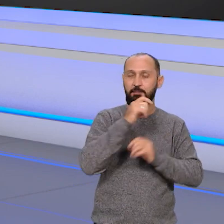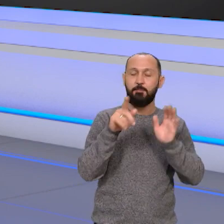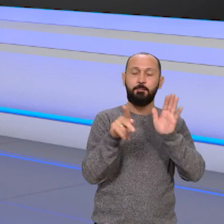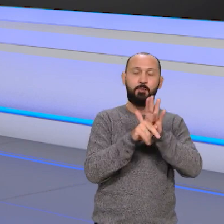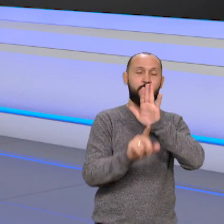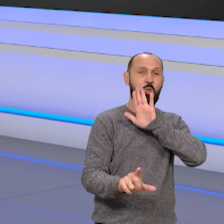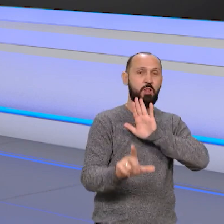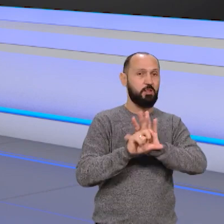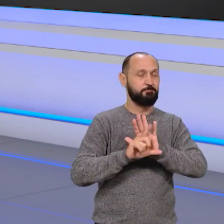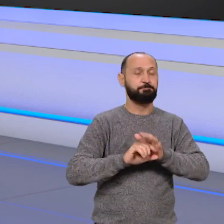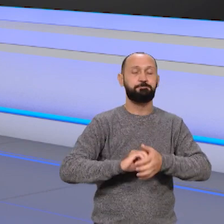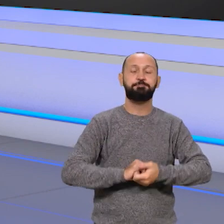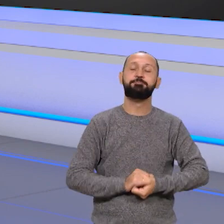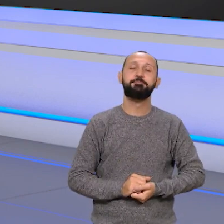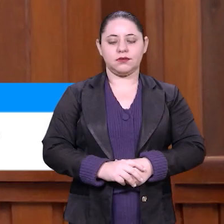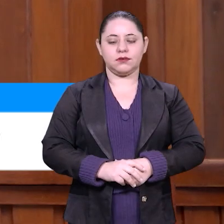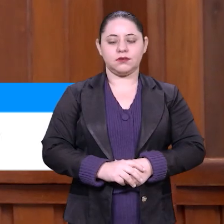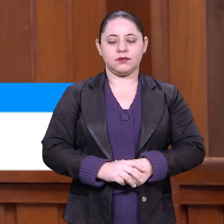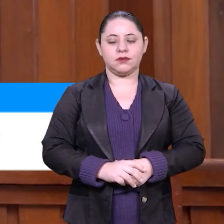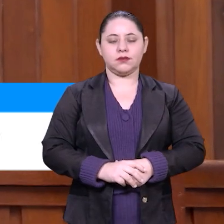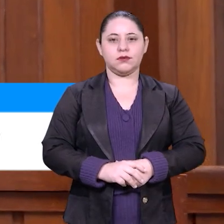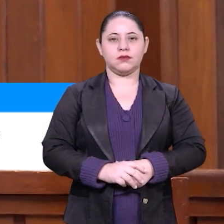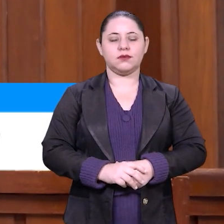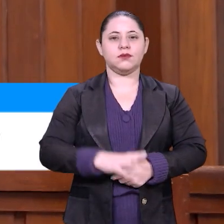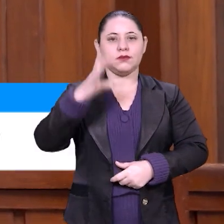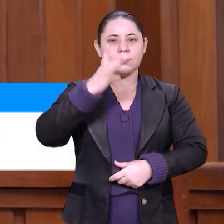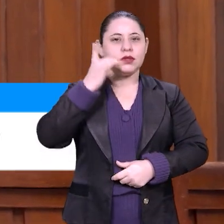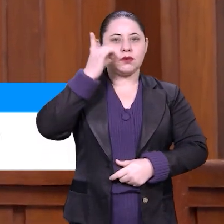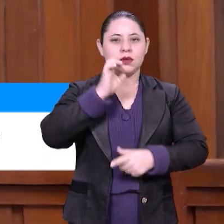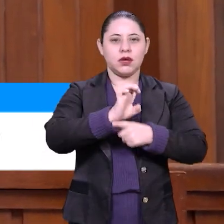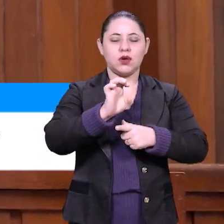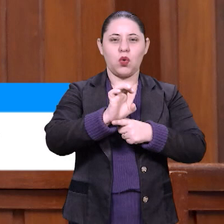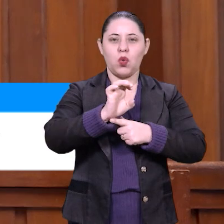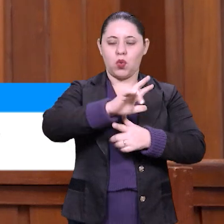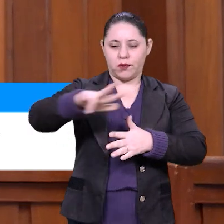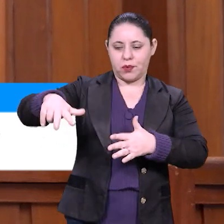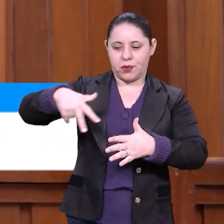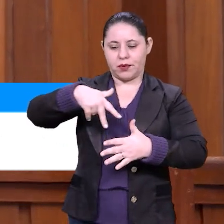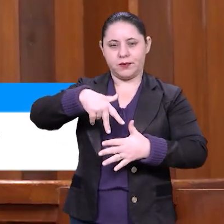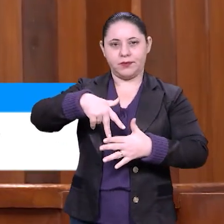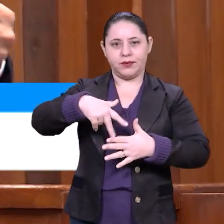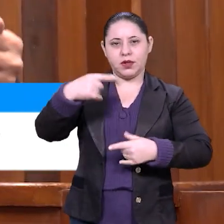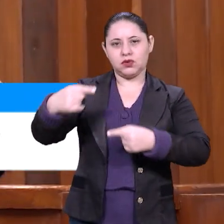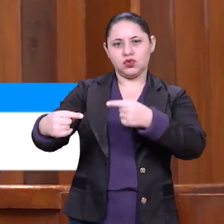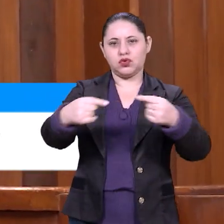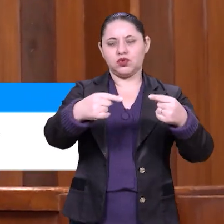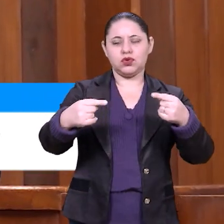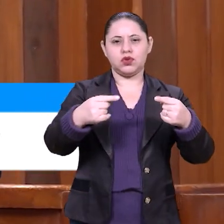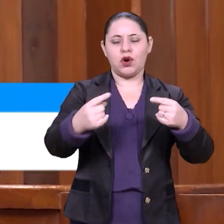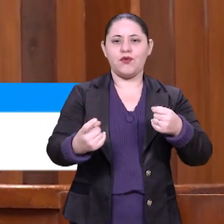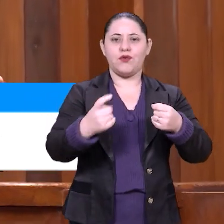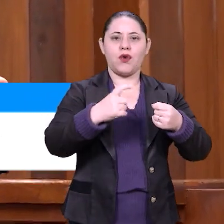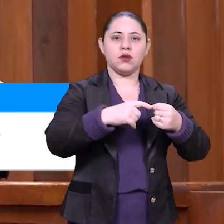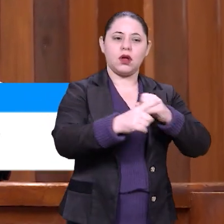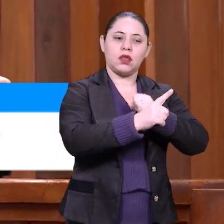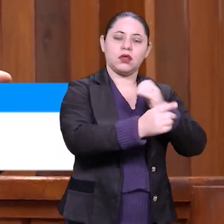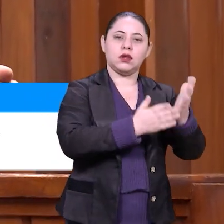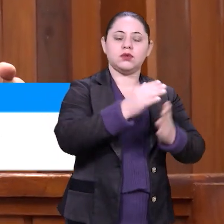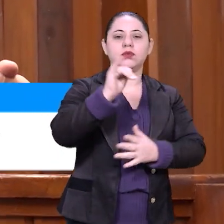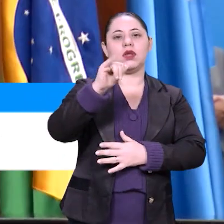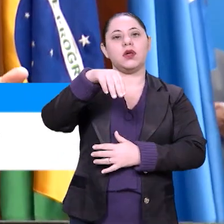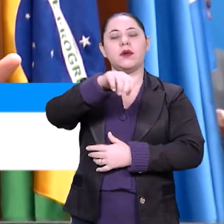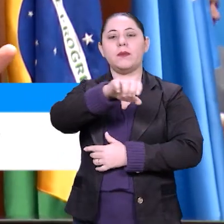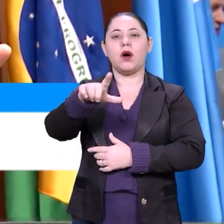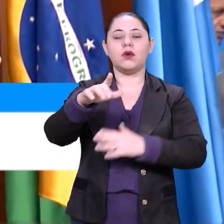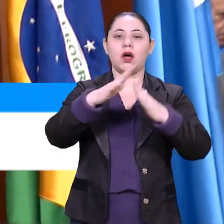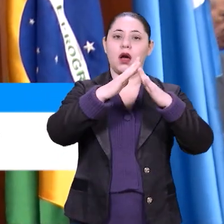e Odontologia Legal. Os deputados estaduais utilizaram a tribuna para debater a retomada dos atendimentos do